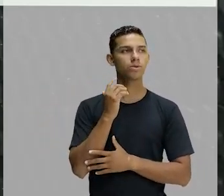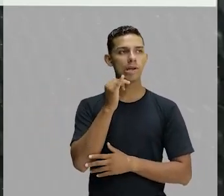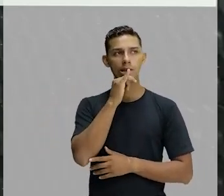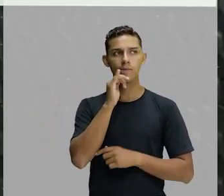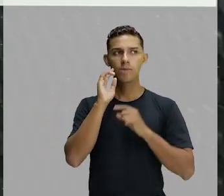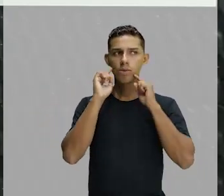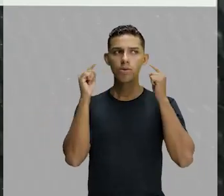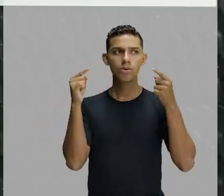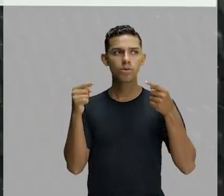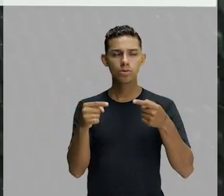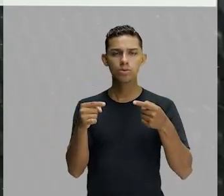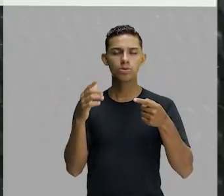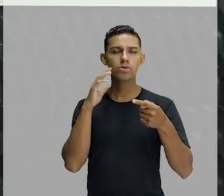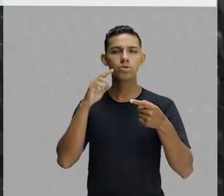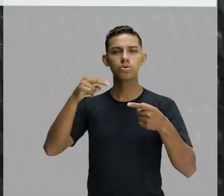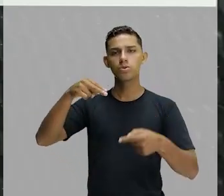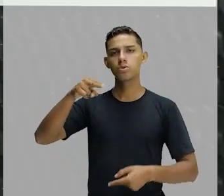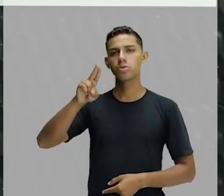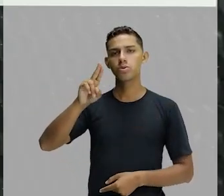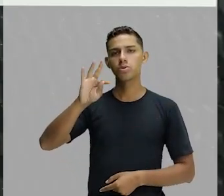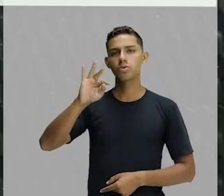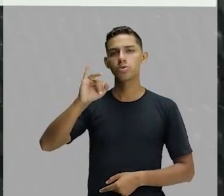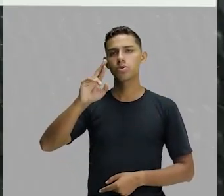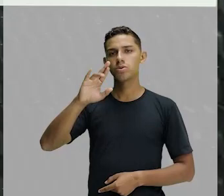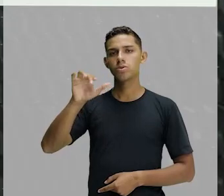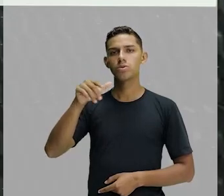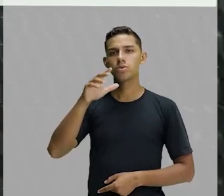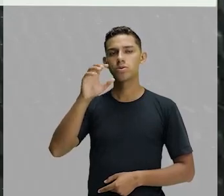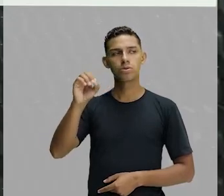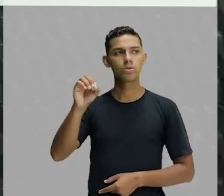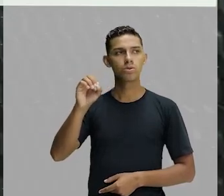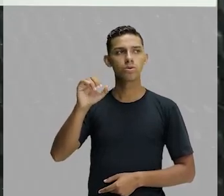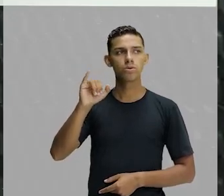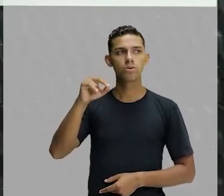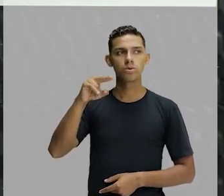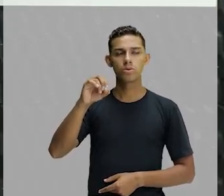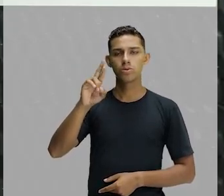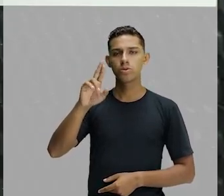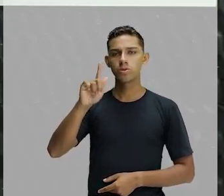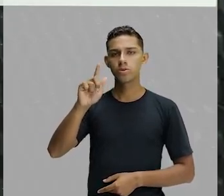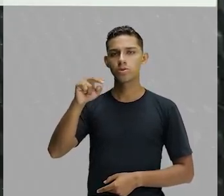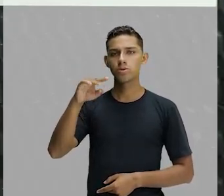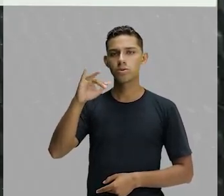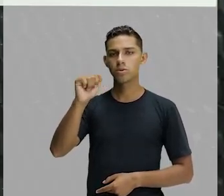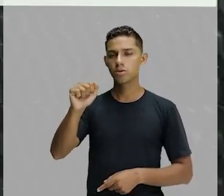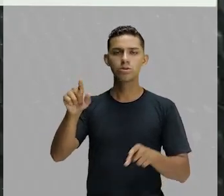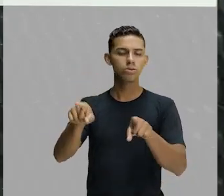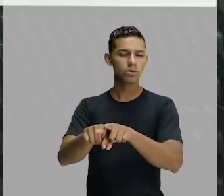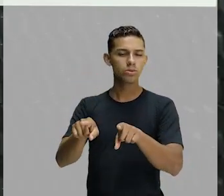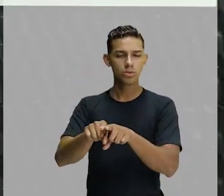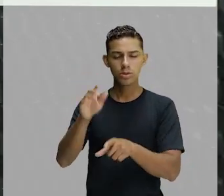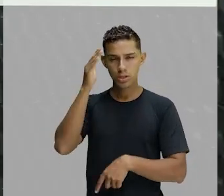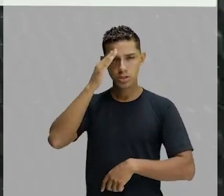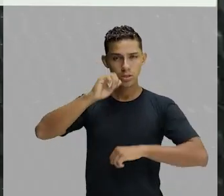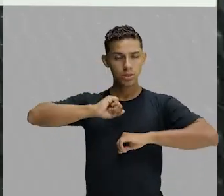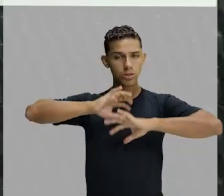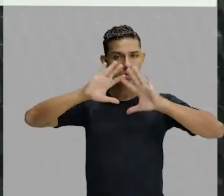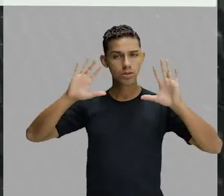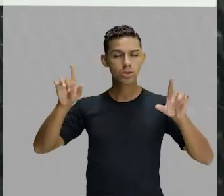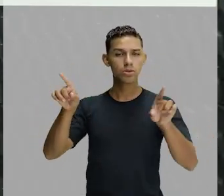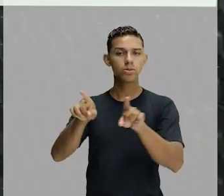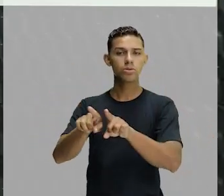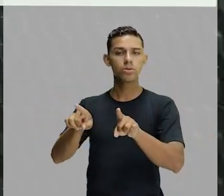aqui nutrição inorgânica. Para você entender o que é nutrição inorgânica, você precisa entender o que é nutrição